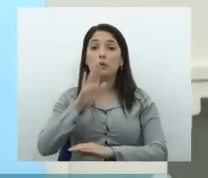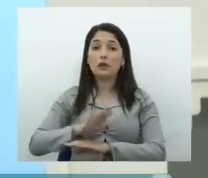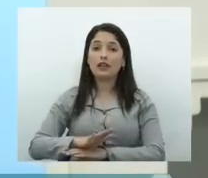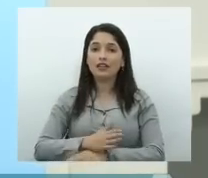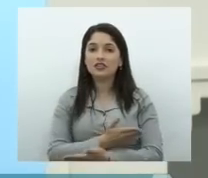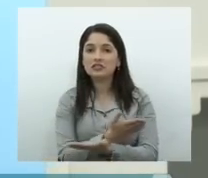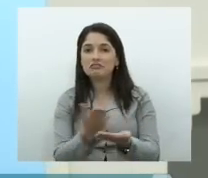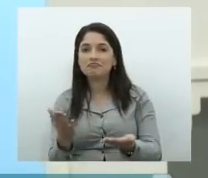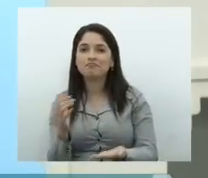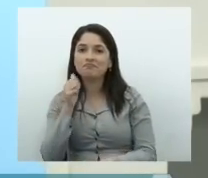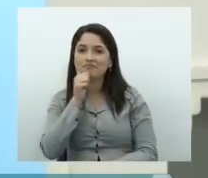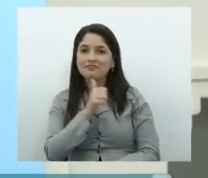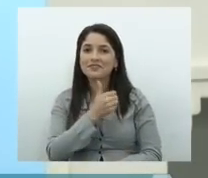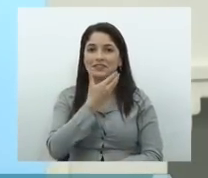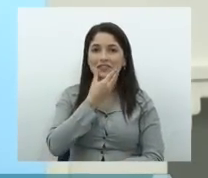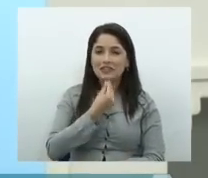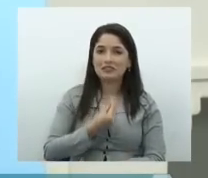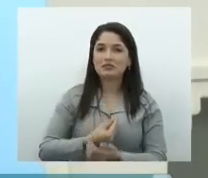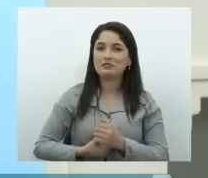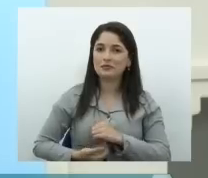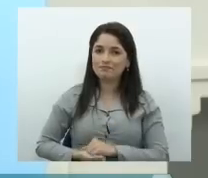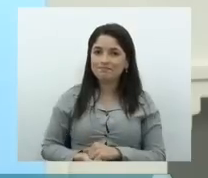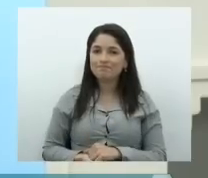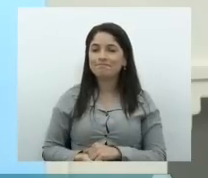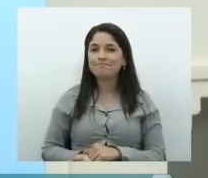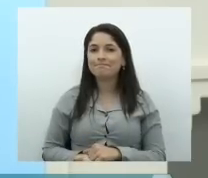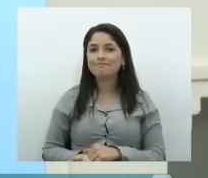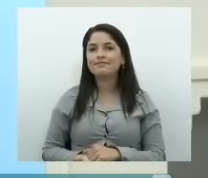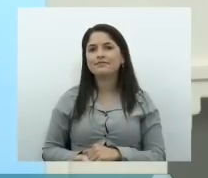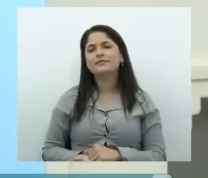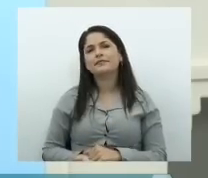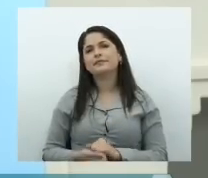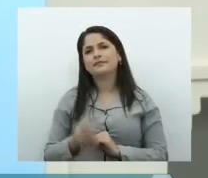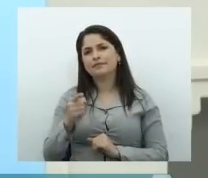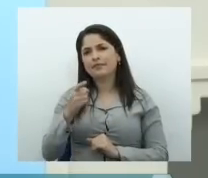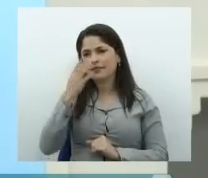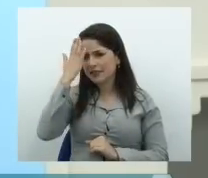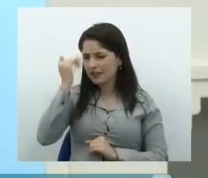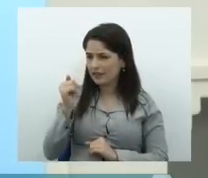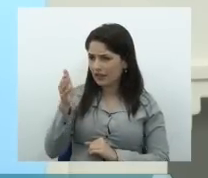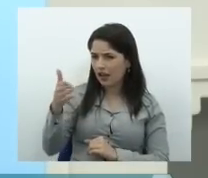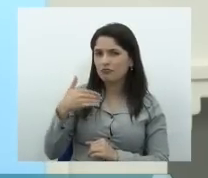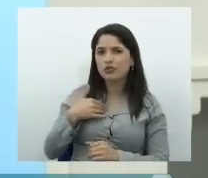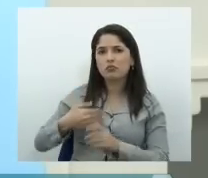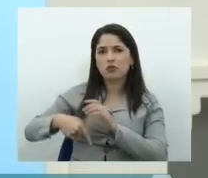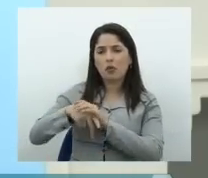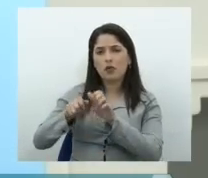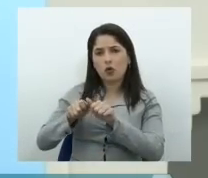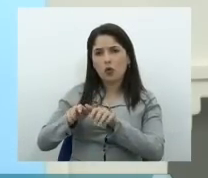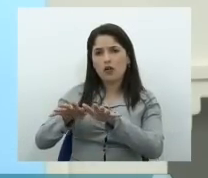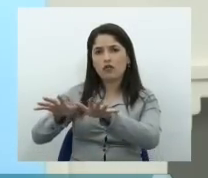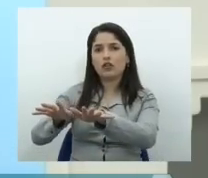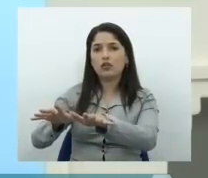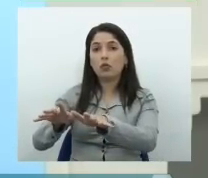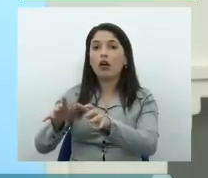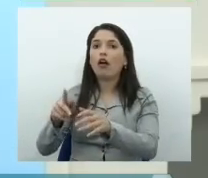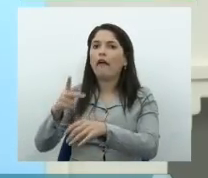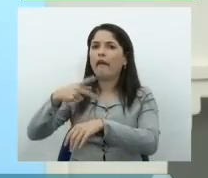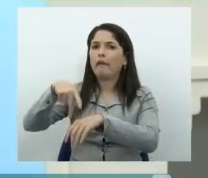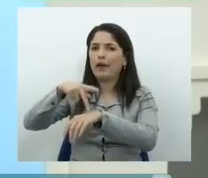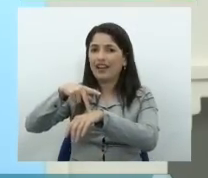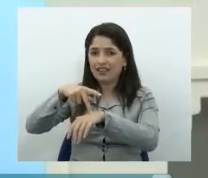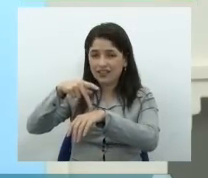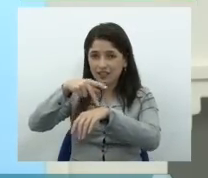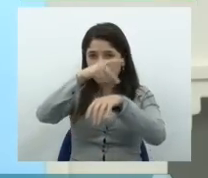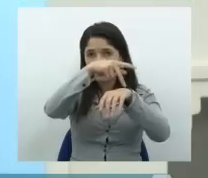e todos. Candidato, nós vemos a crise política e econômica no país que chegou na nossa cidade. Muitas empresas foram embora e a arrecadação